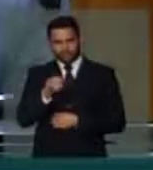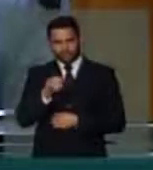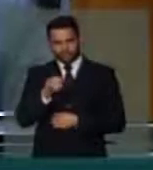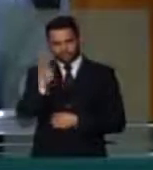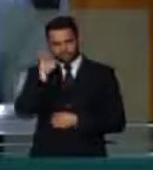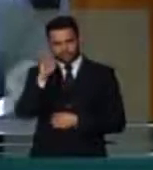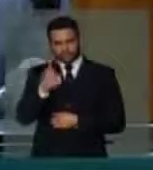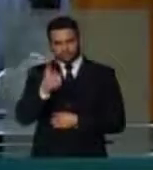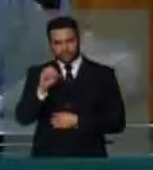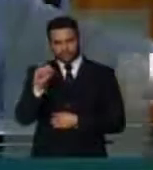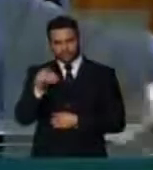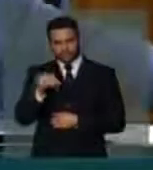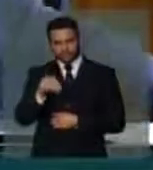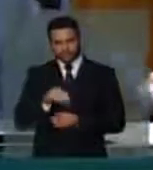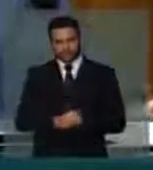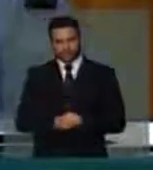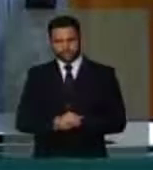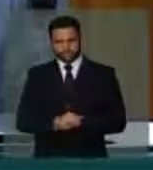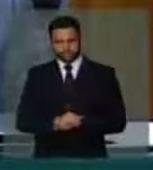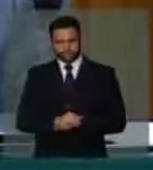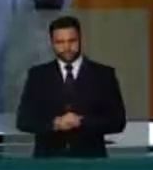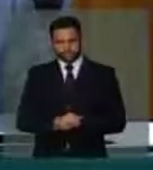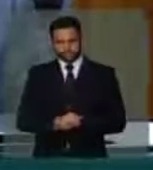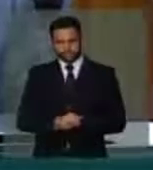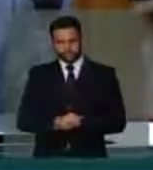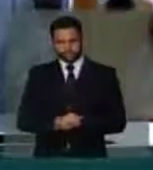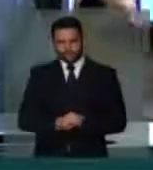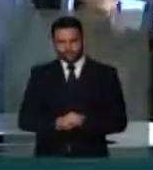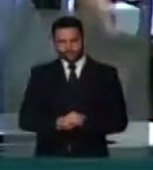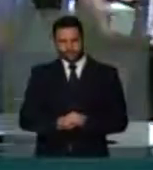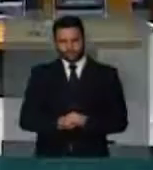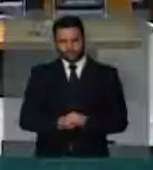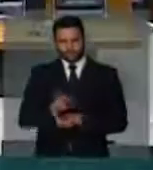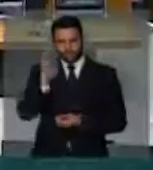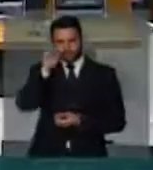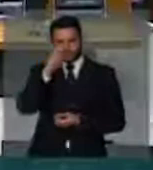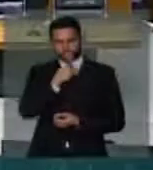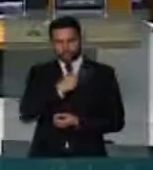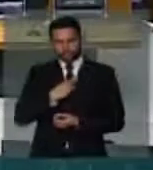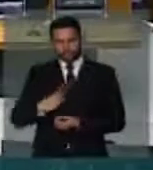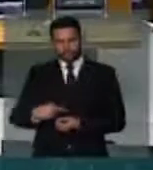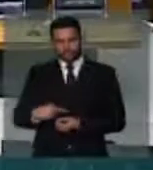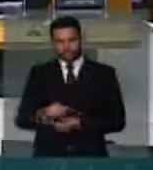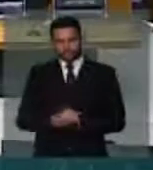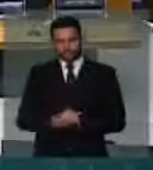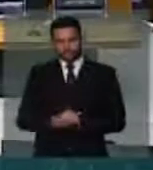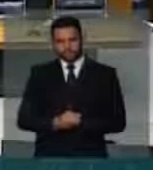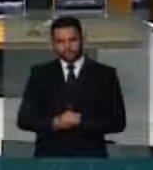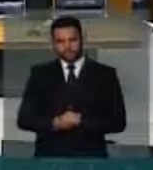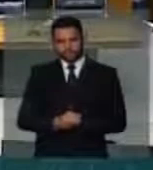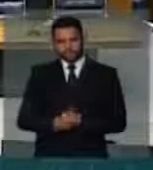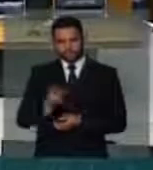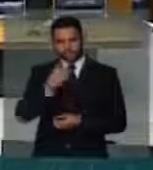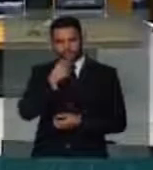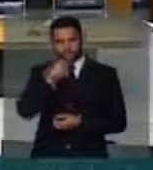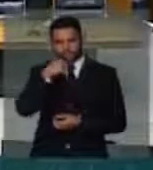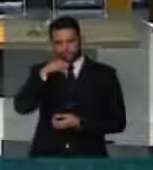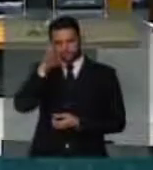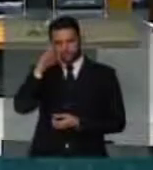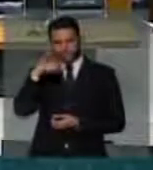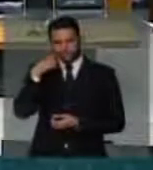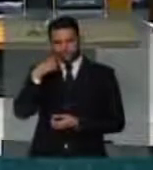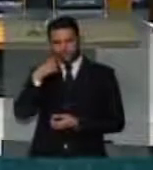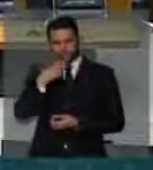disporá de até 10 minutos. Tudo bem. Senhor presidente, senhores